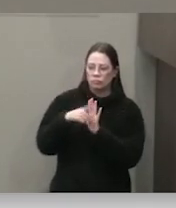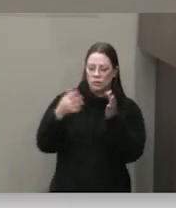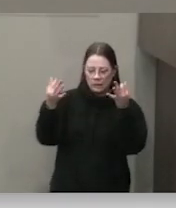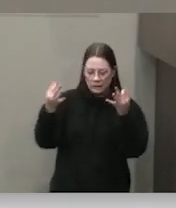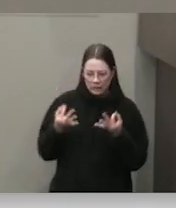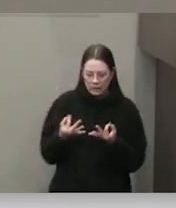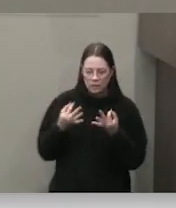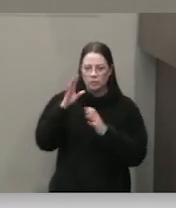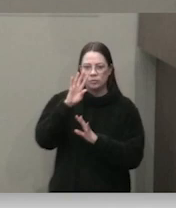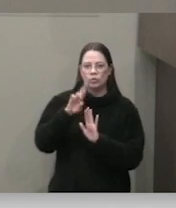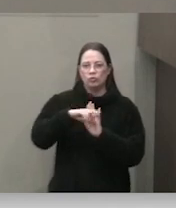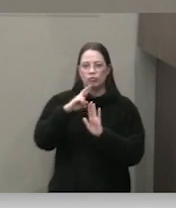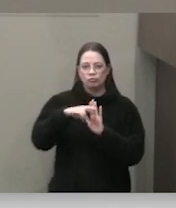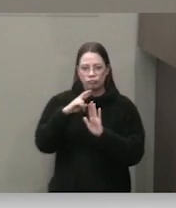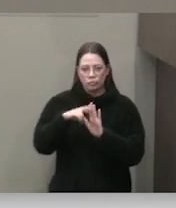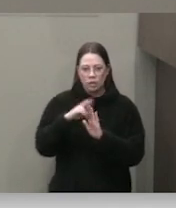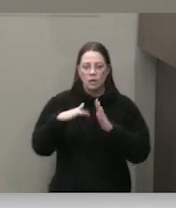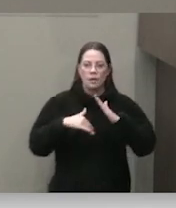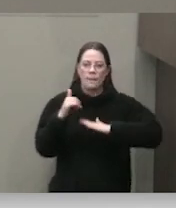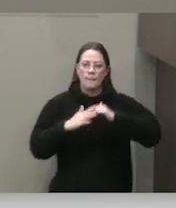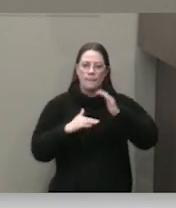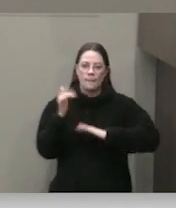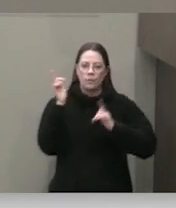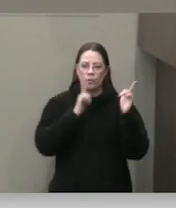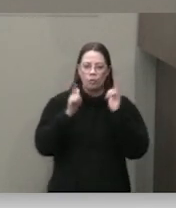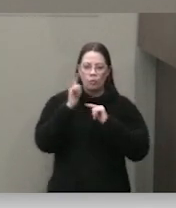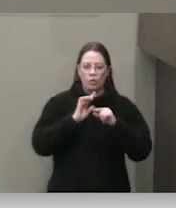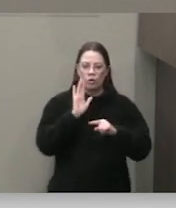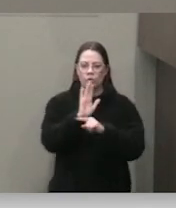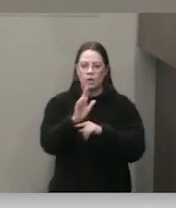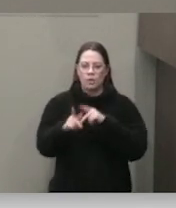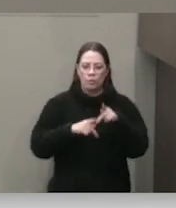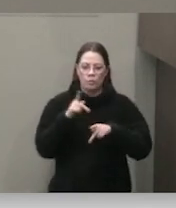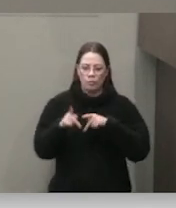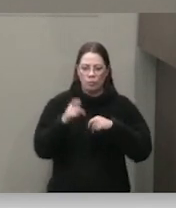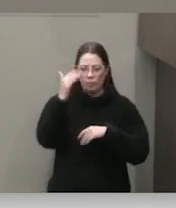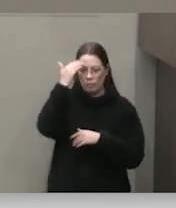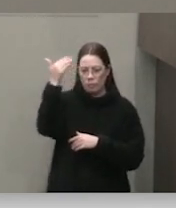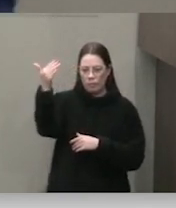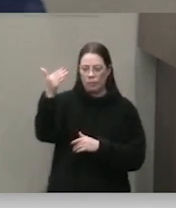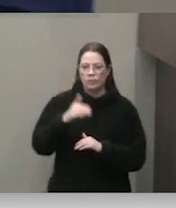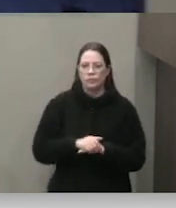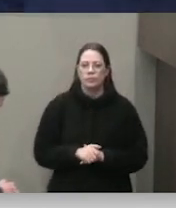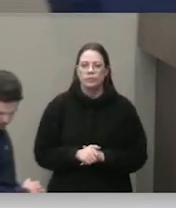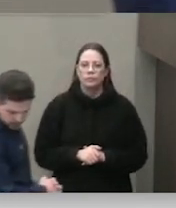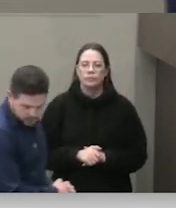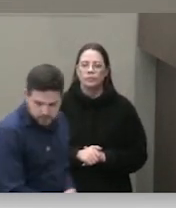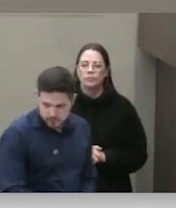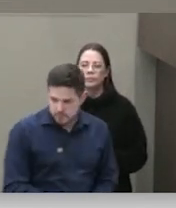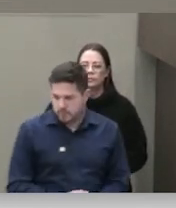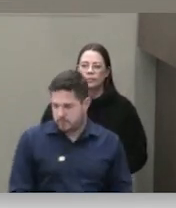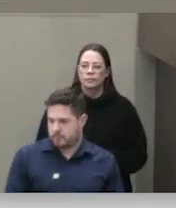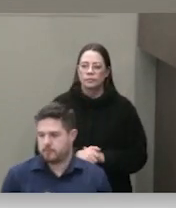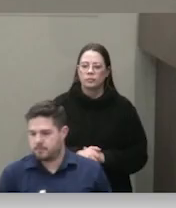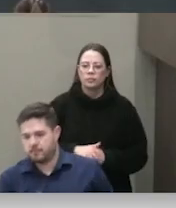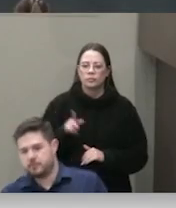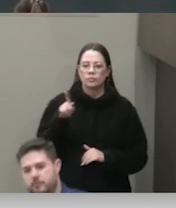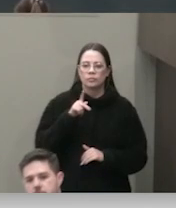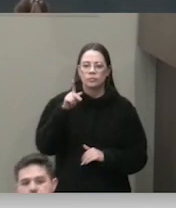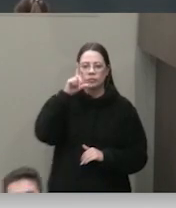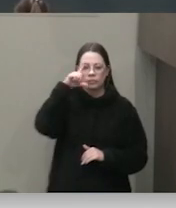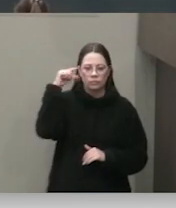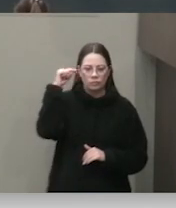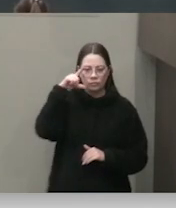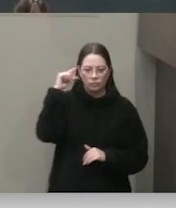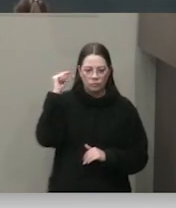assertivo e resolutivo e que, na prática, vai ajudar muito a nossa população. Muito obrigado, senhor presidente. Obrigado, vereador Iriel. Professora Regina.